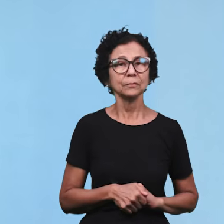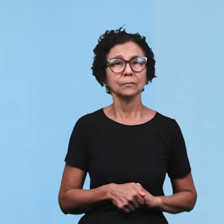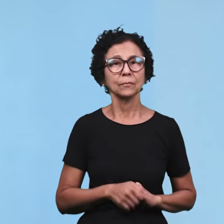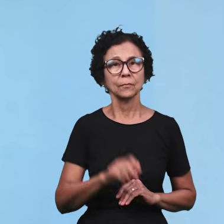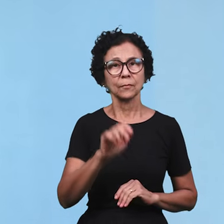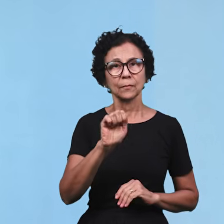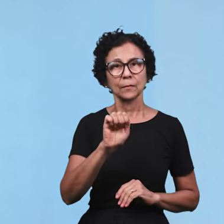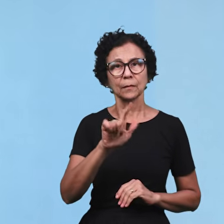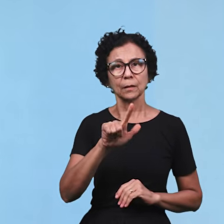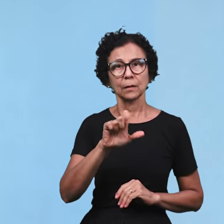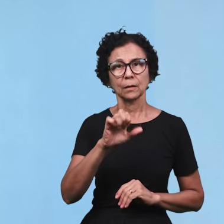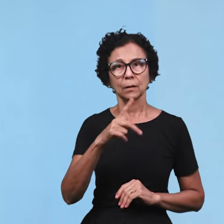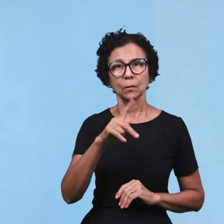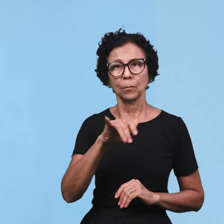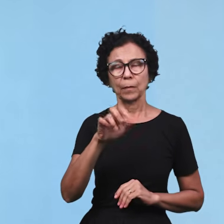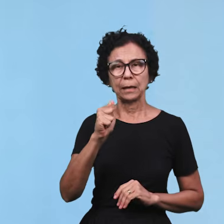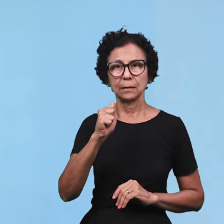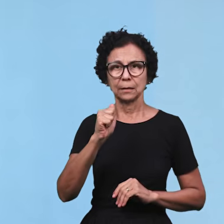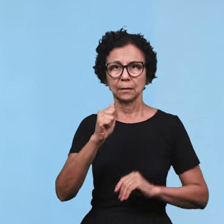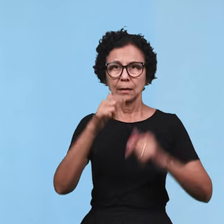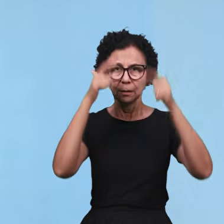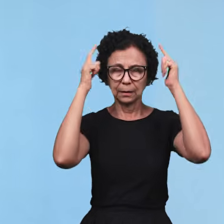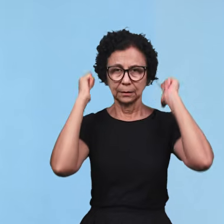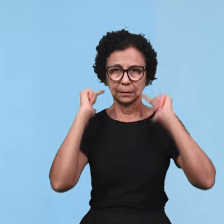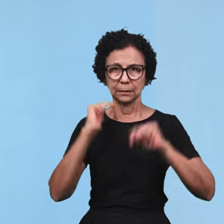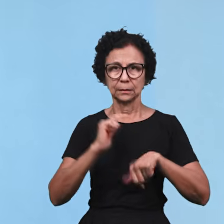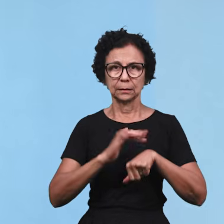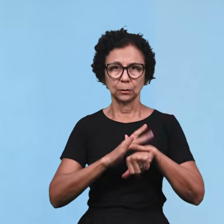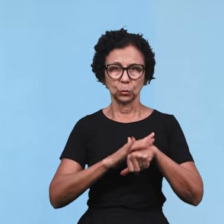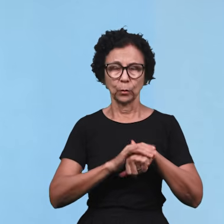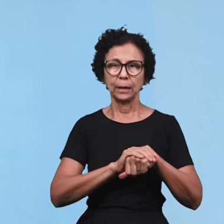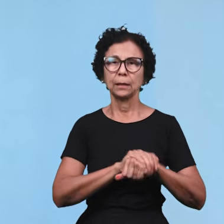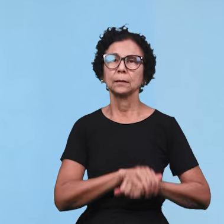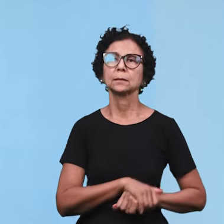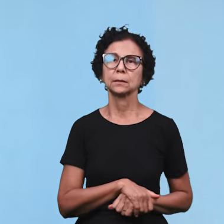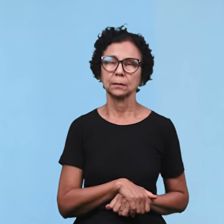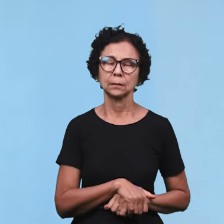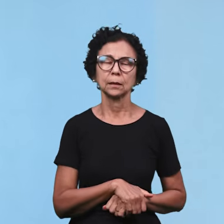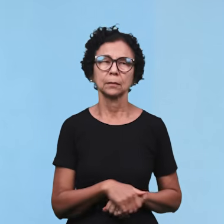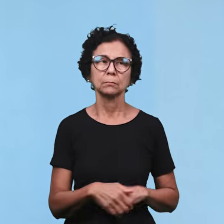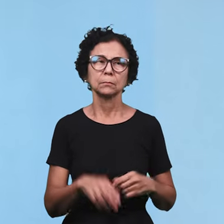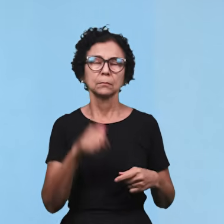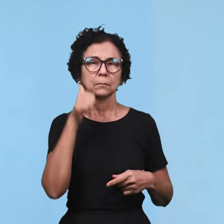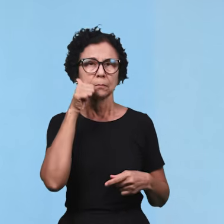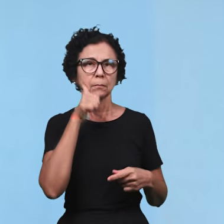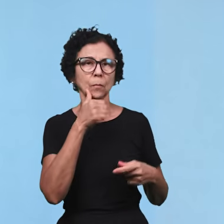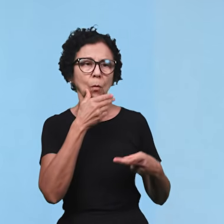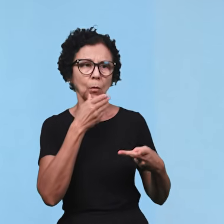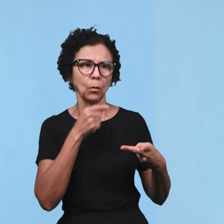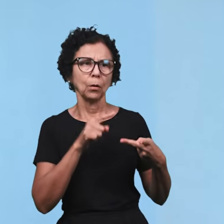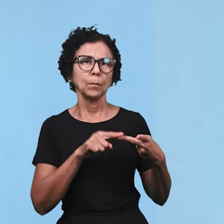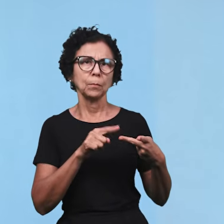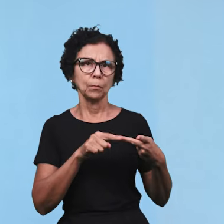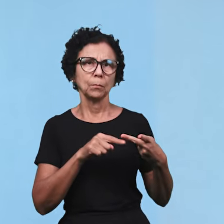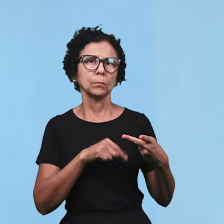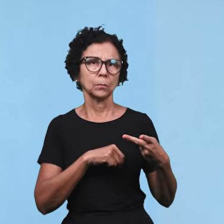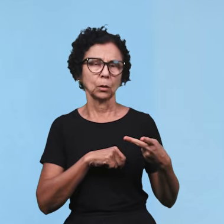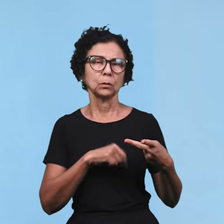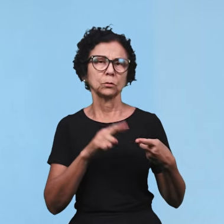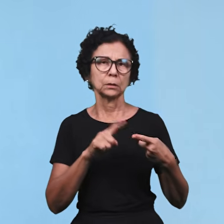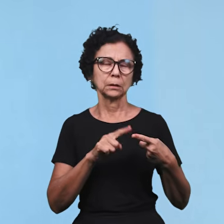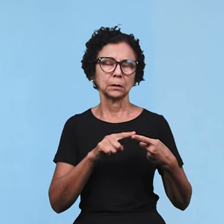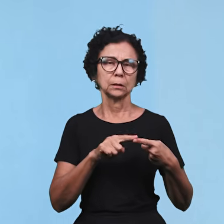até 80% da população masculina no mundo todo. Quando a gente fala de alopecia androgenética, ela também pode afetar as